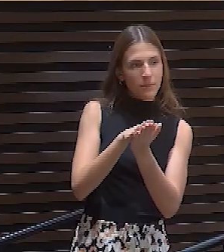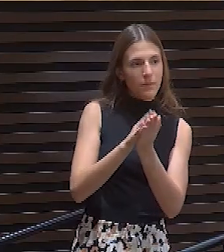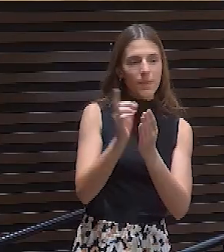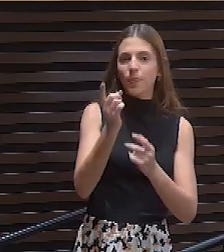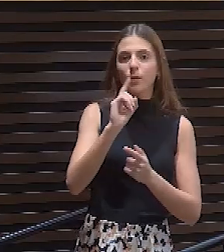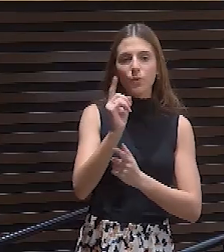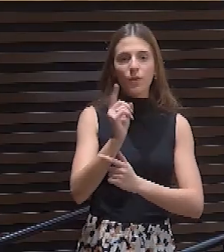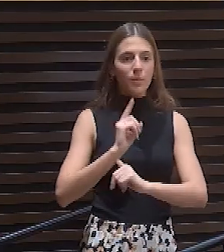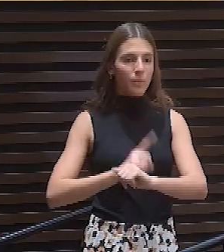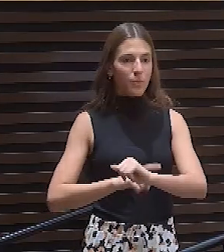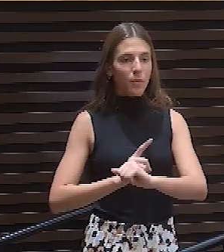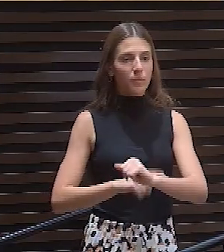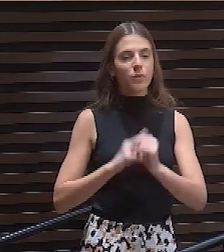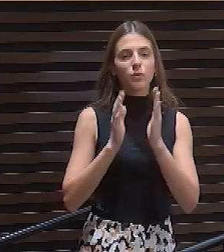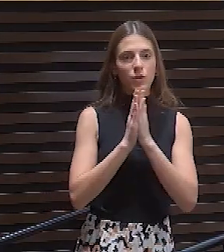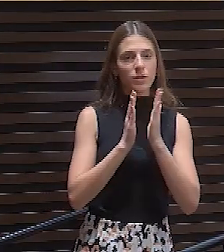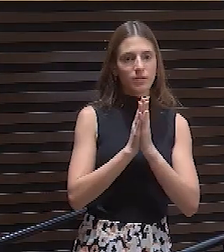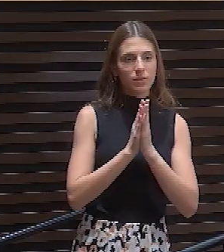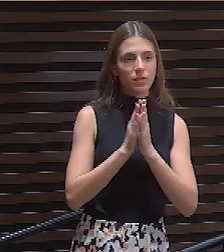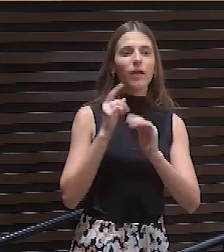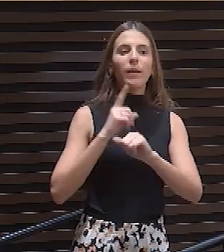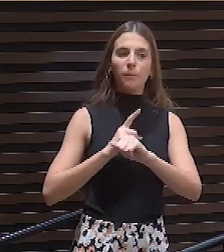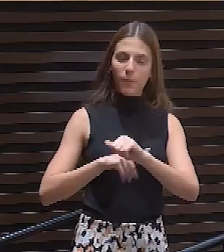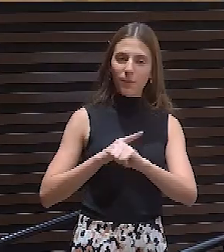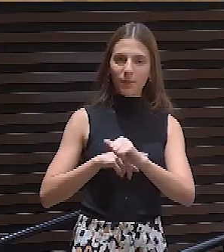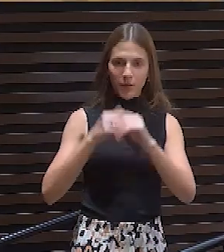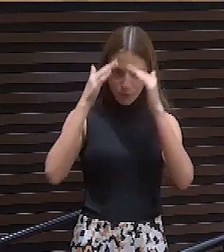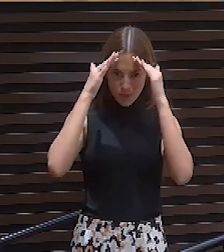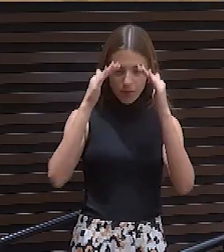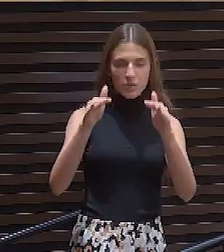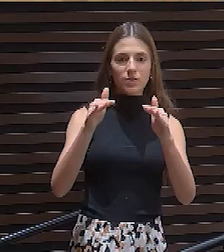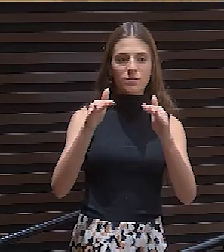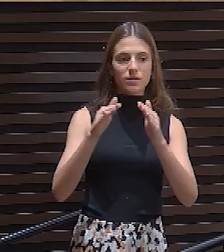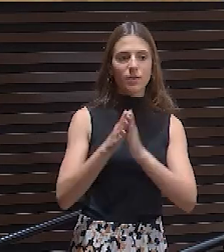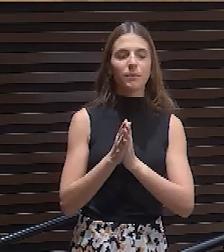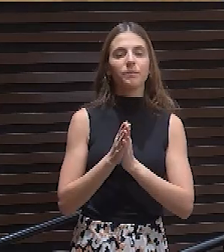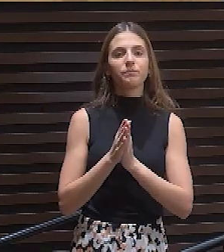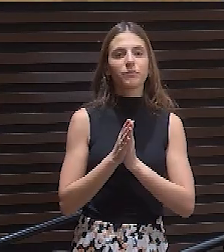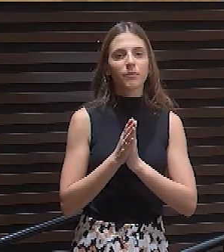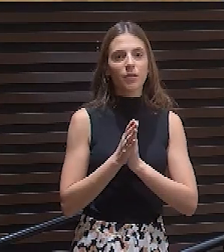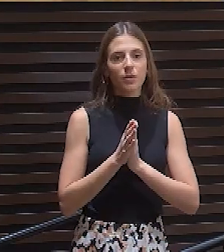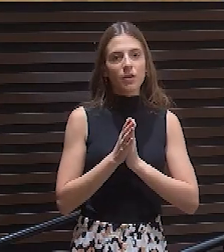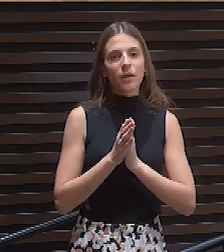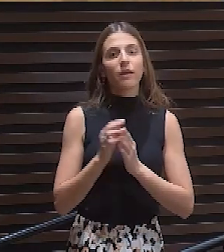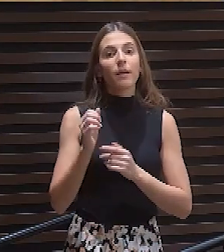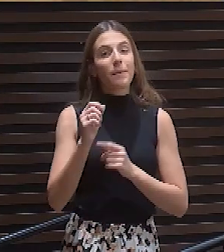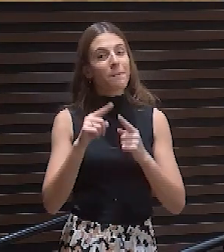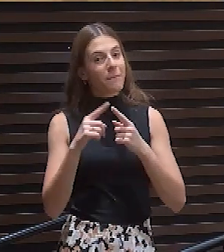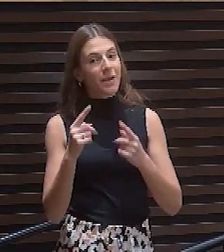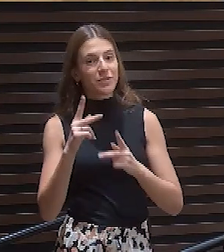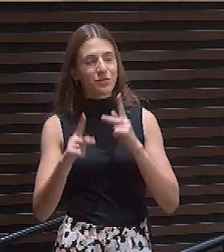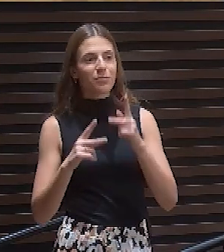de obediência, pisa. Não, o Senhor abre e a gente vai.